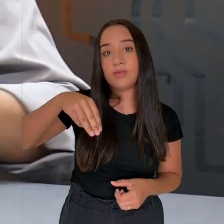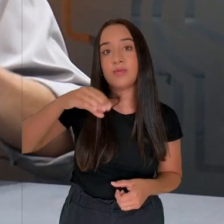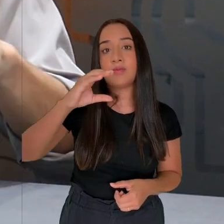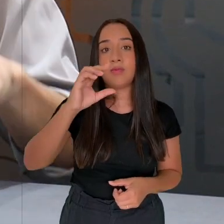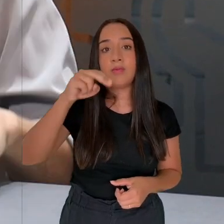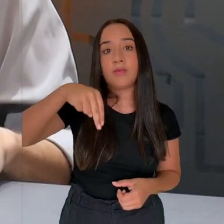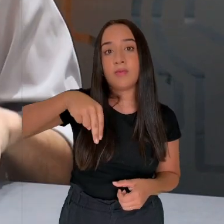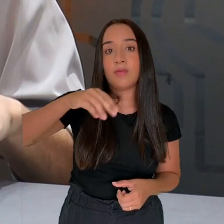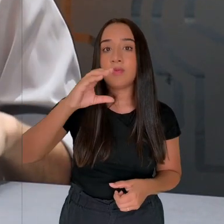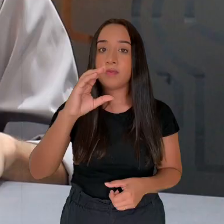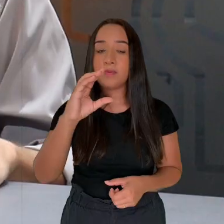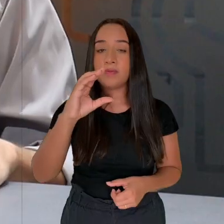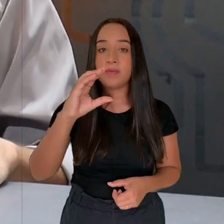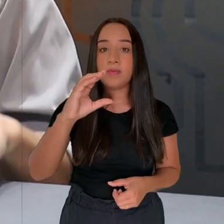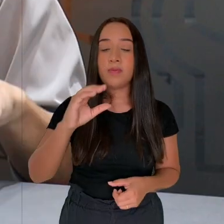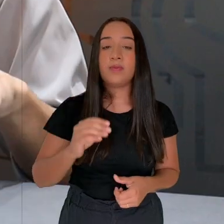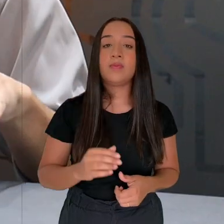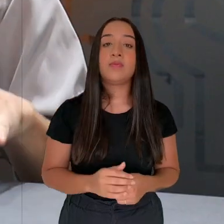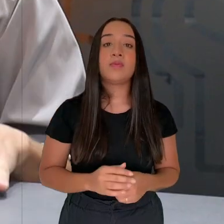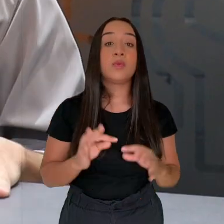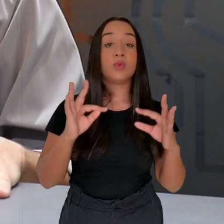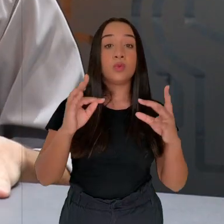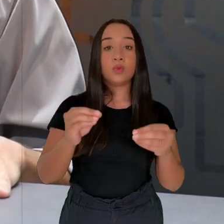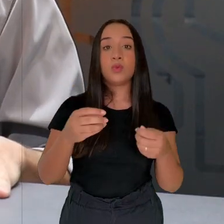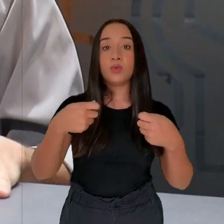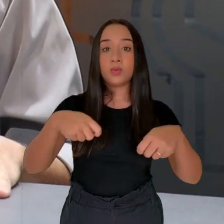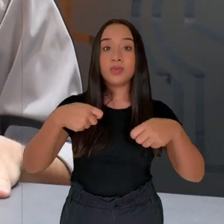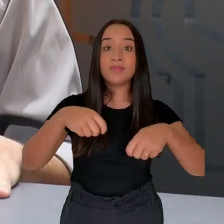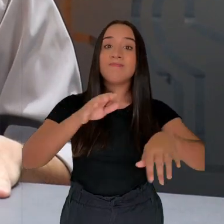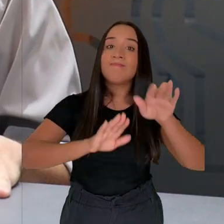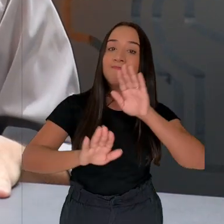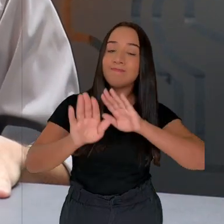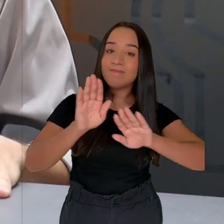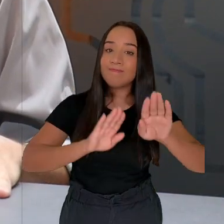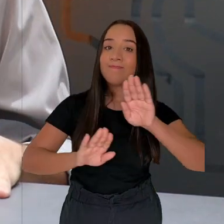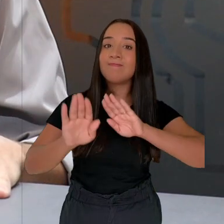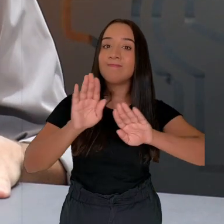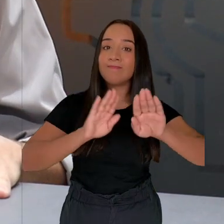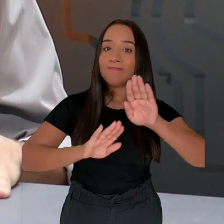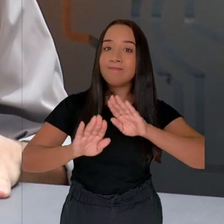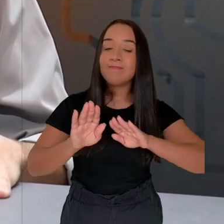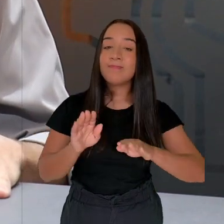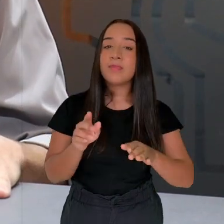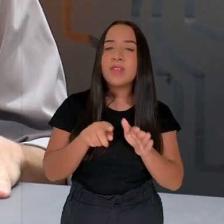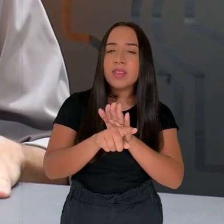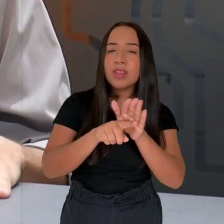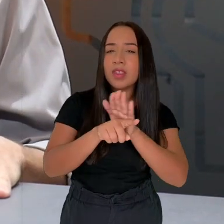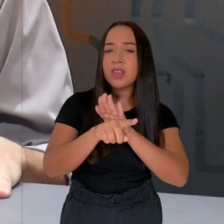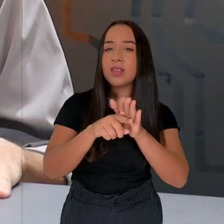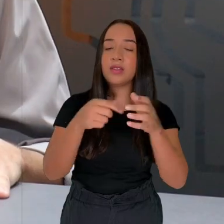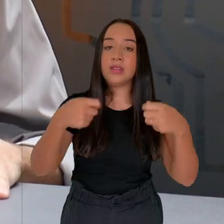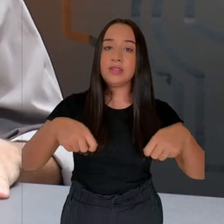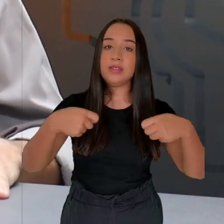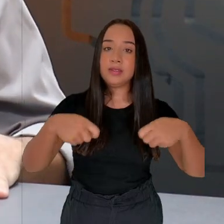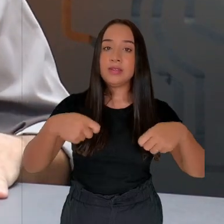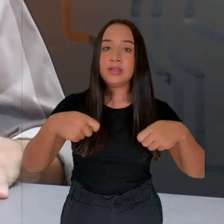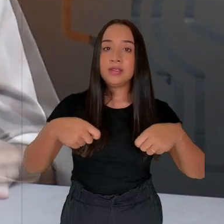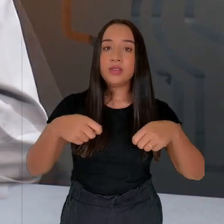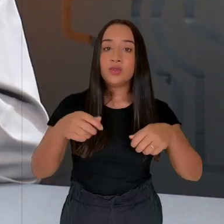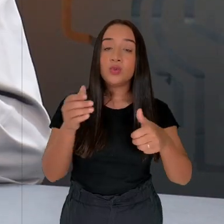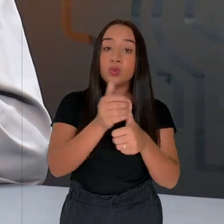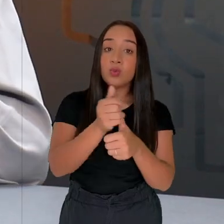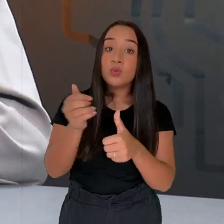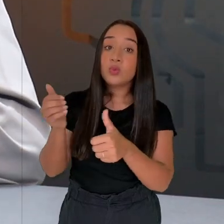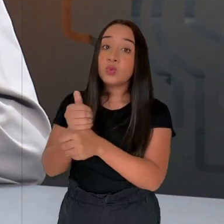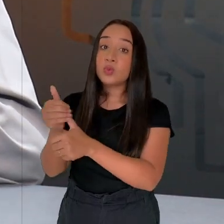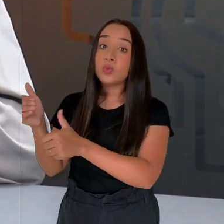é apenas substituir a nível componente o que é necessário para garantir a volta da sua produção. Se o